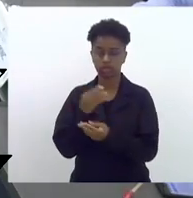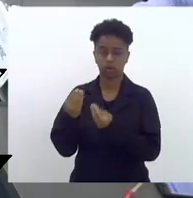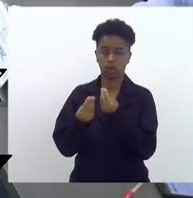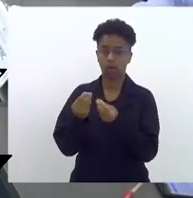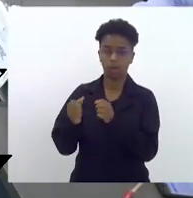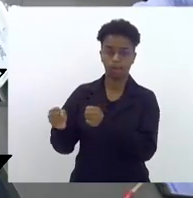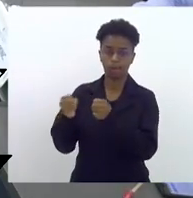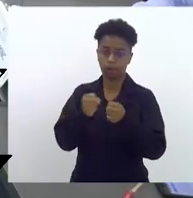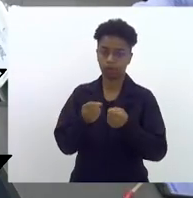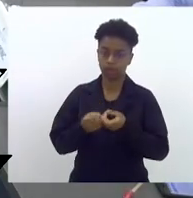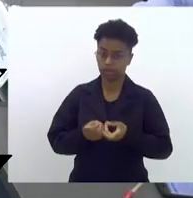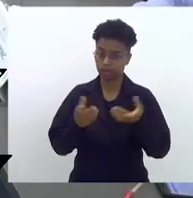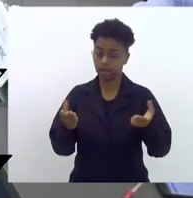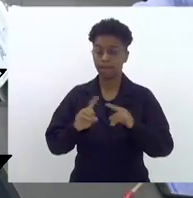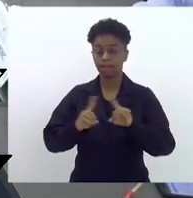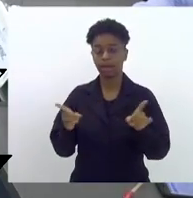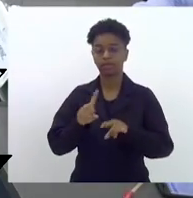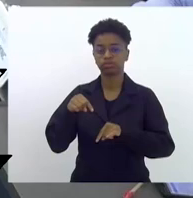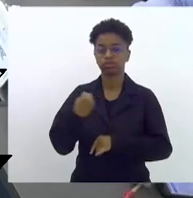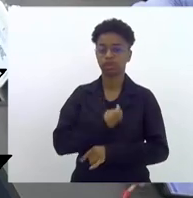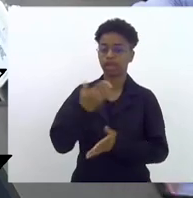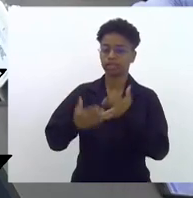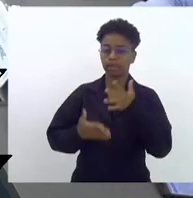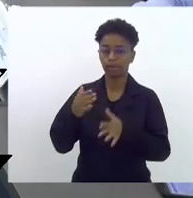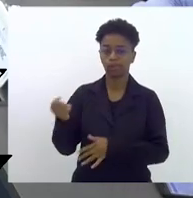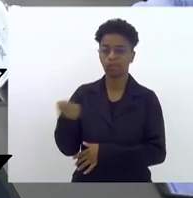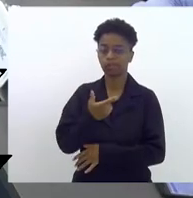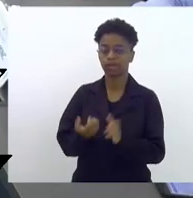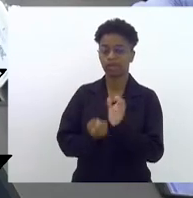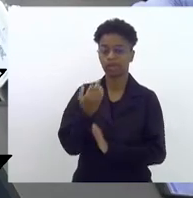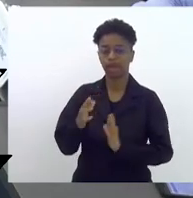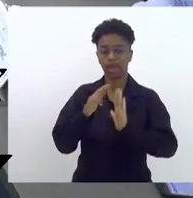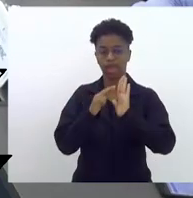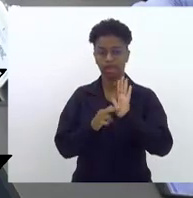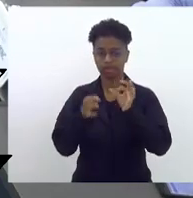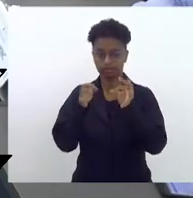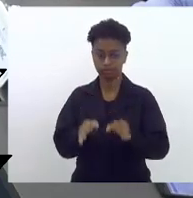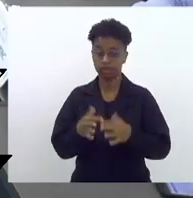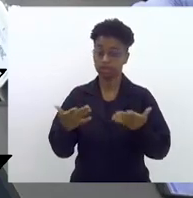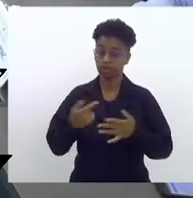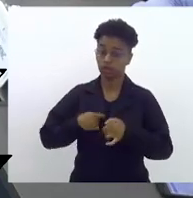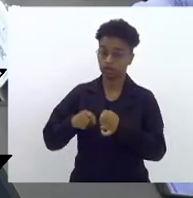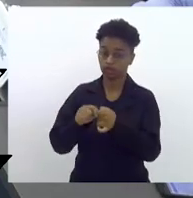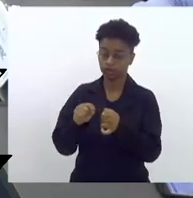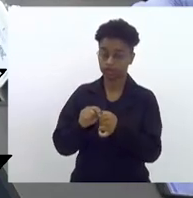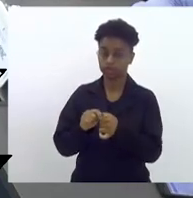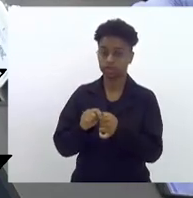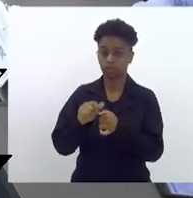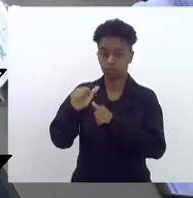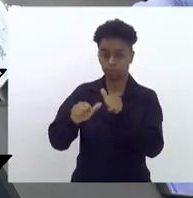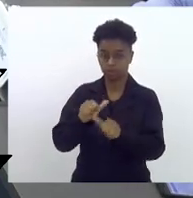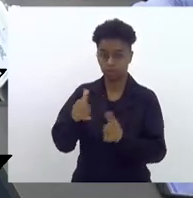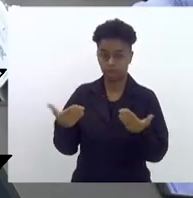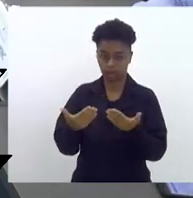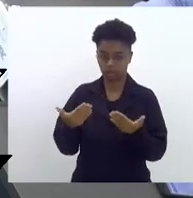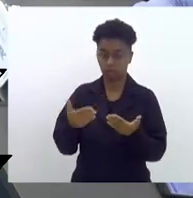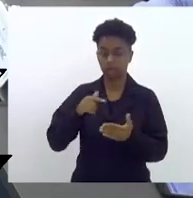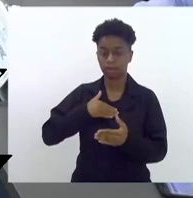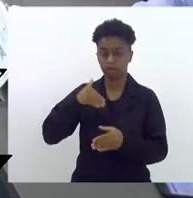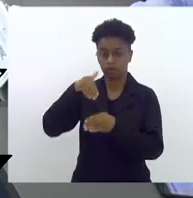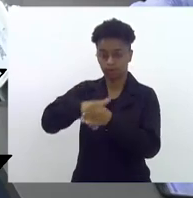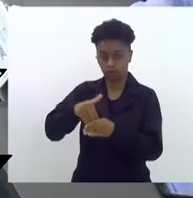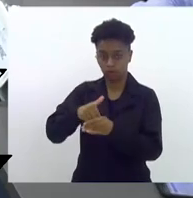concedente e a gente acaba ali atrapalhando do que criando uma regra própria então eu vou fazer aqui uma alteração no meu voto pela